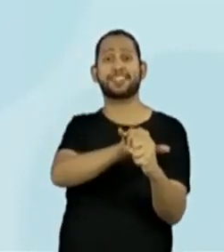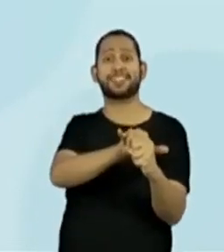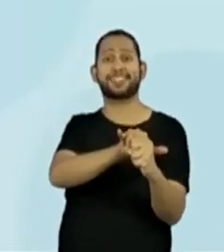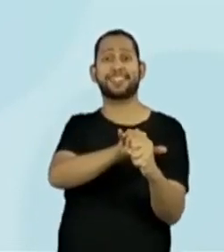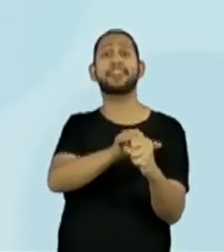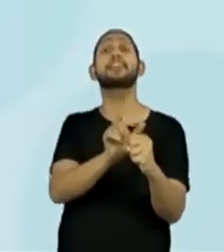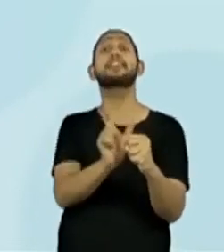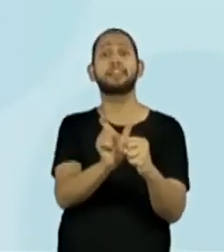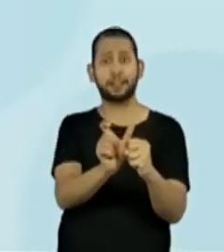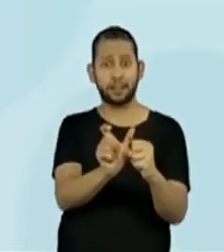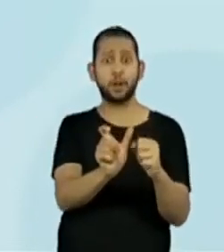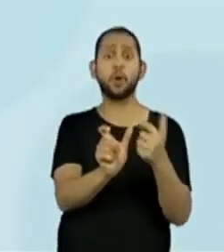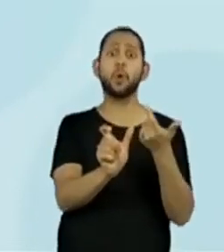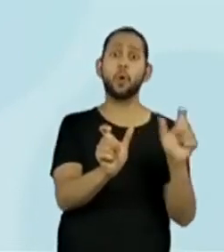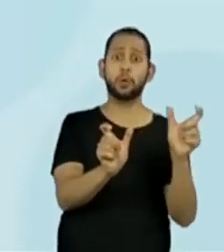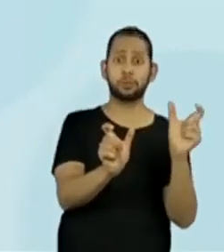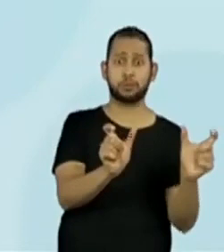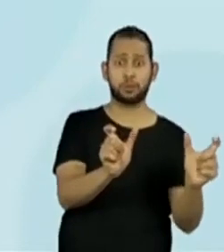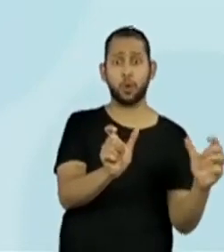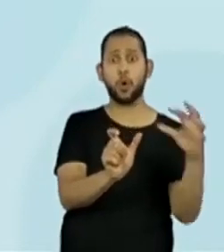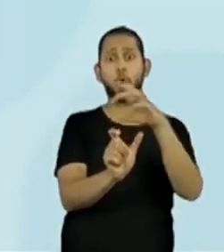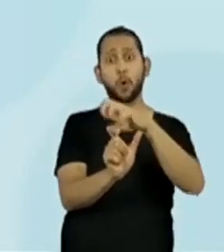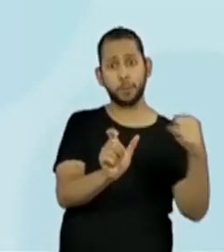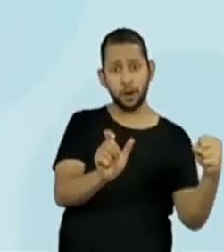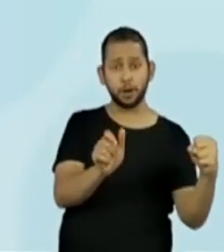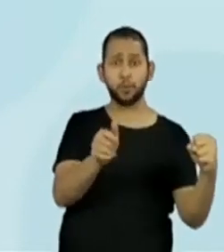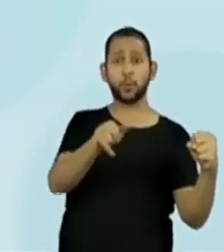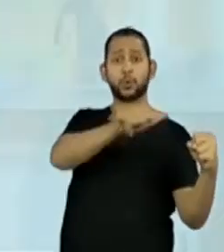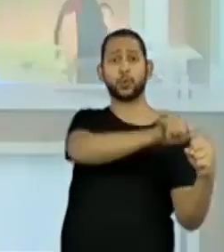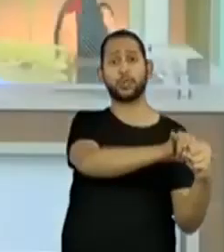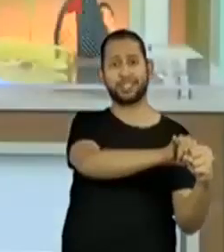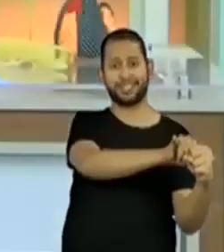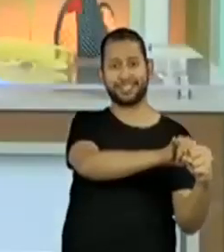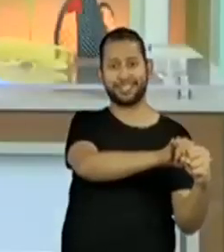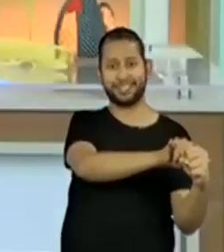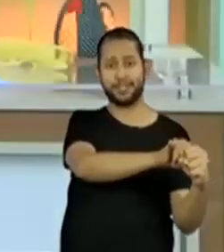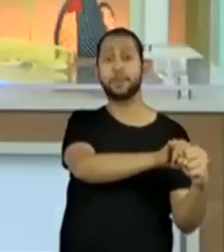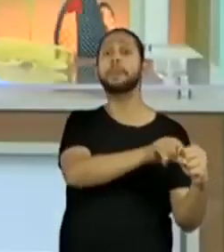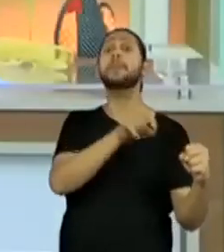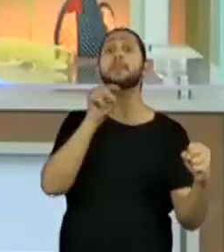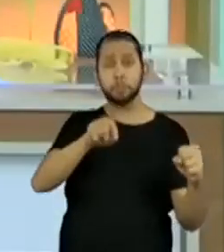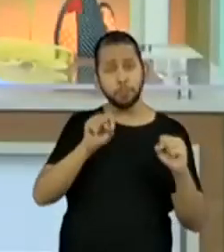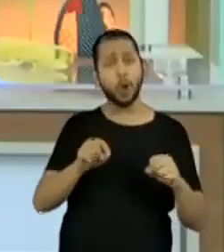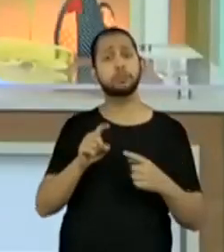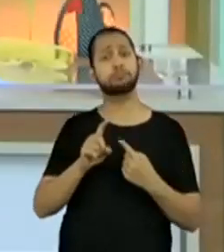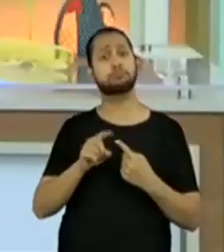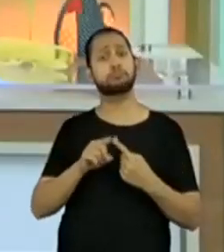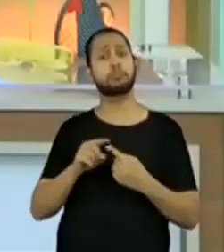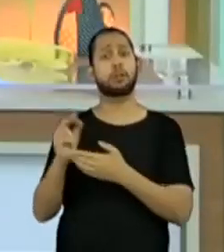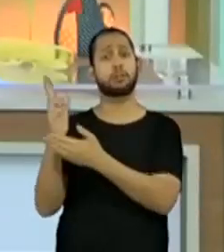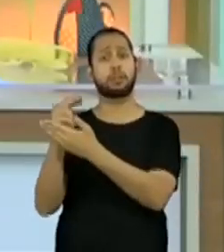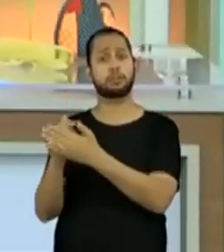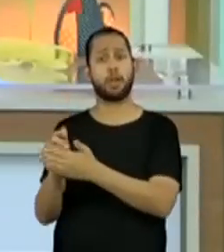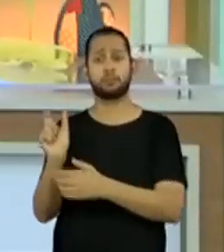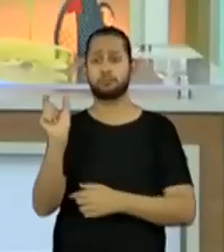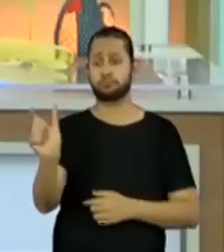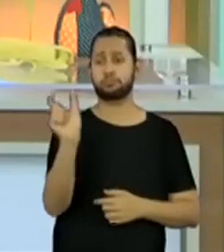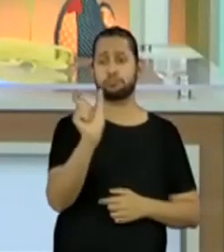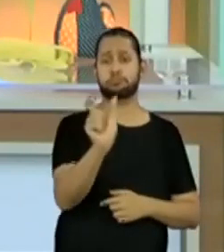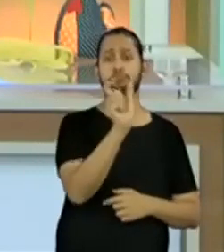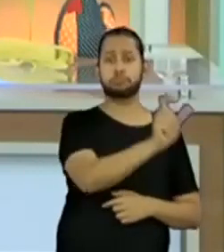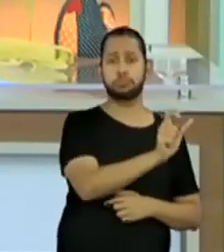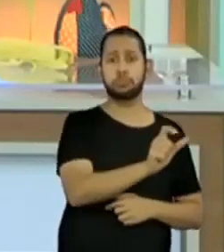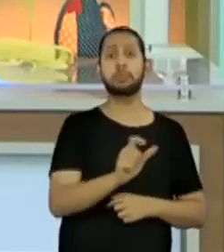cadeia alimentar, ela pode ser representada através de um desenho, de desenhos e imagens dos seres